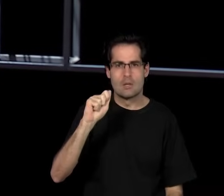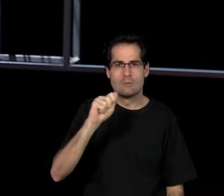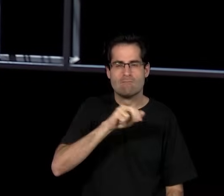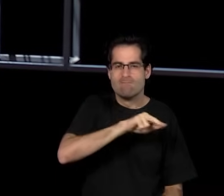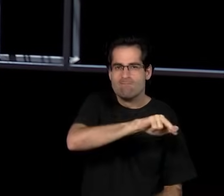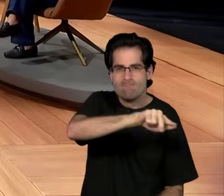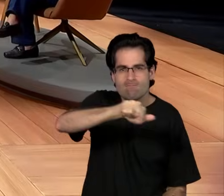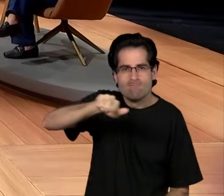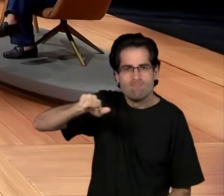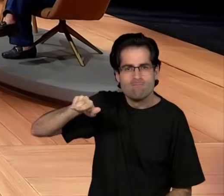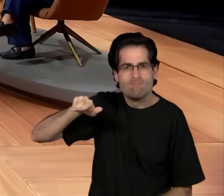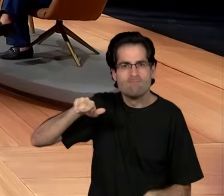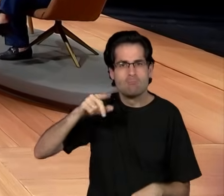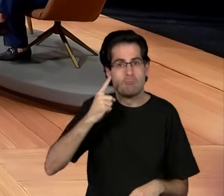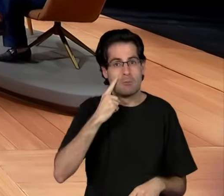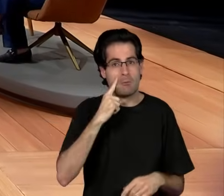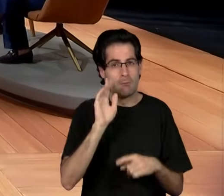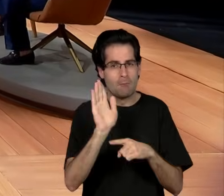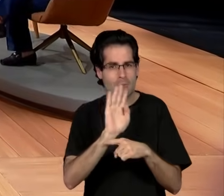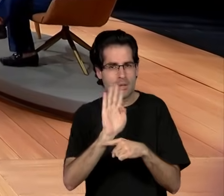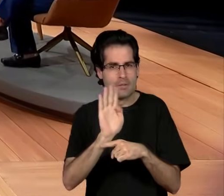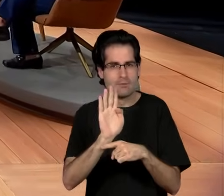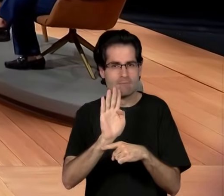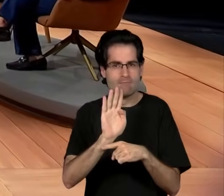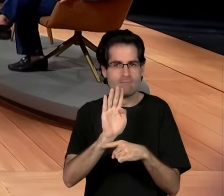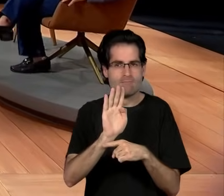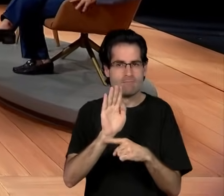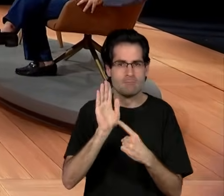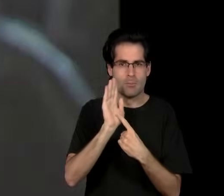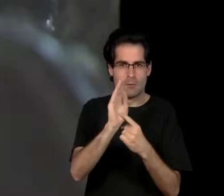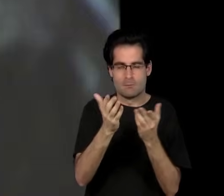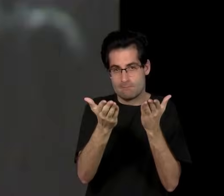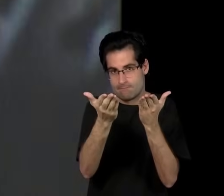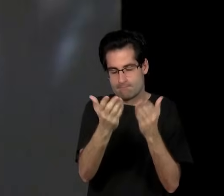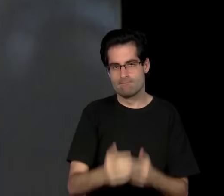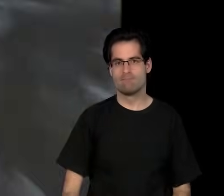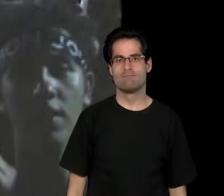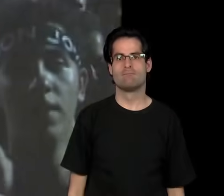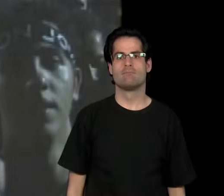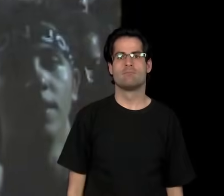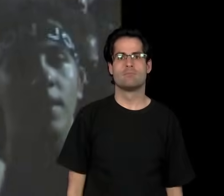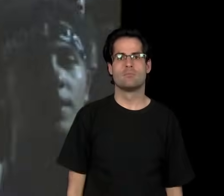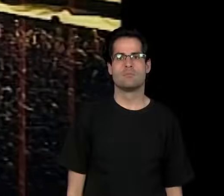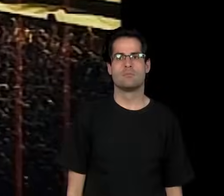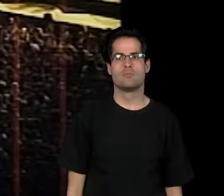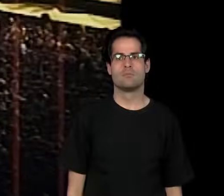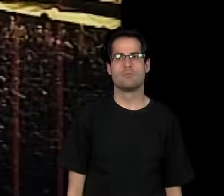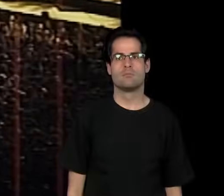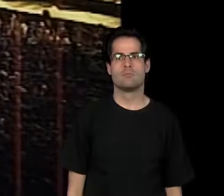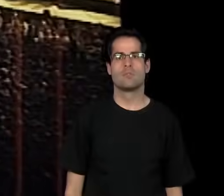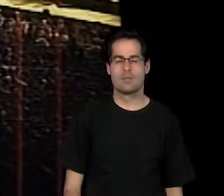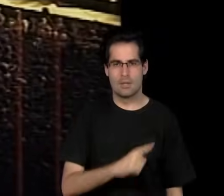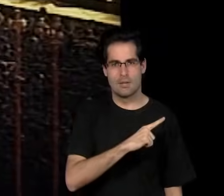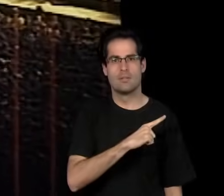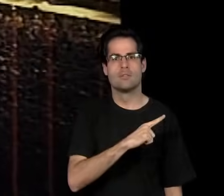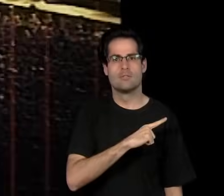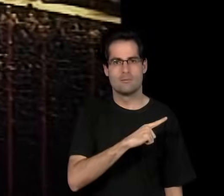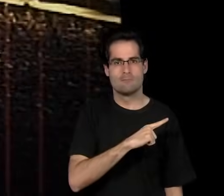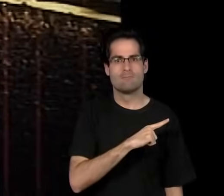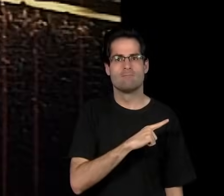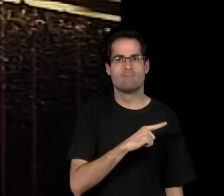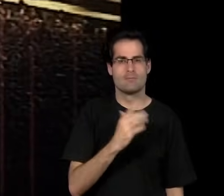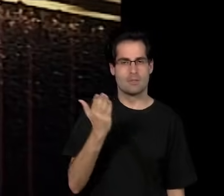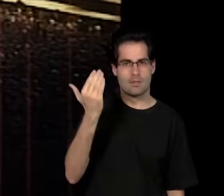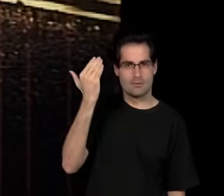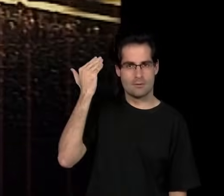isso. Dá uma olhadinha. Foi-se o tempo em que o grande público